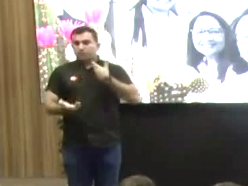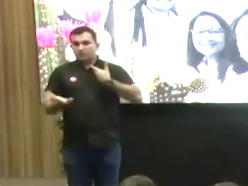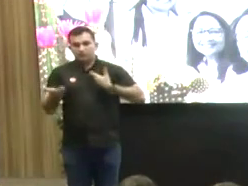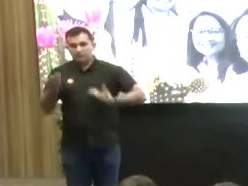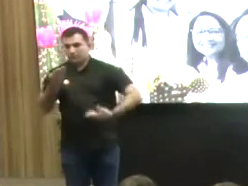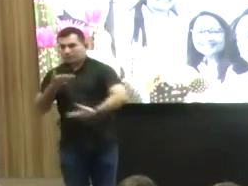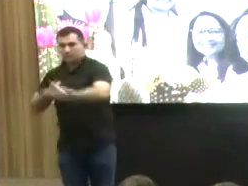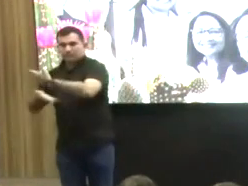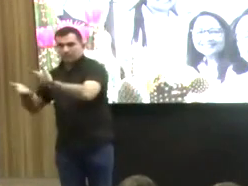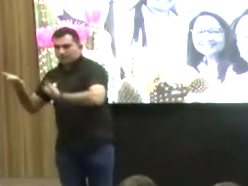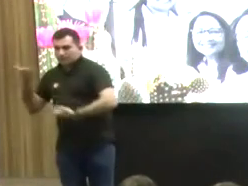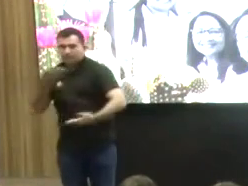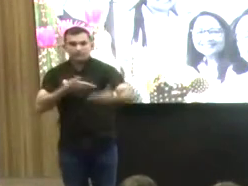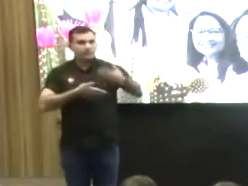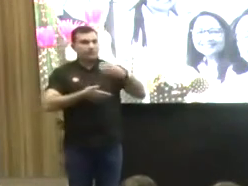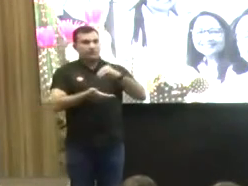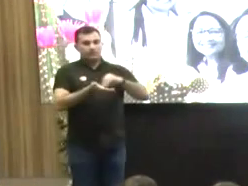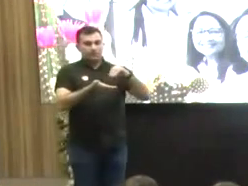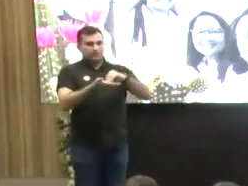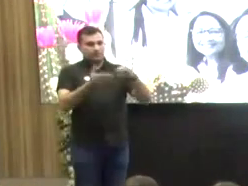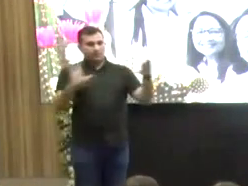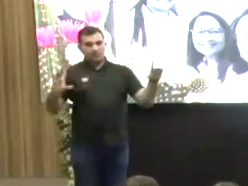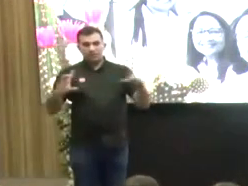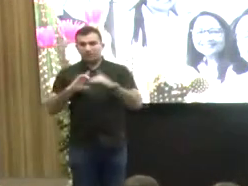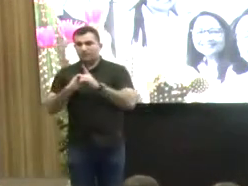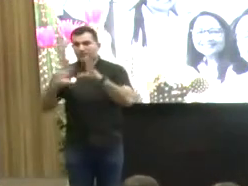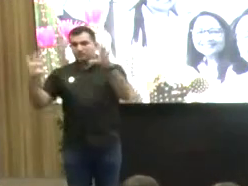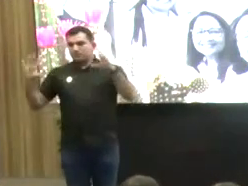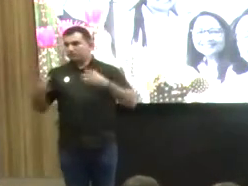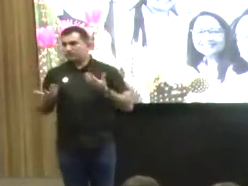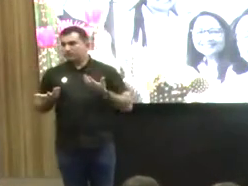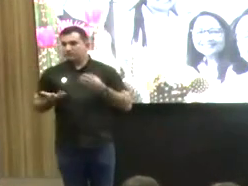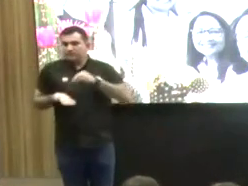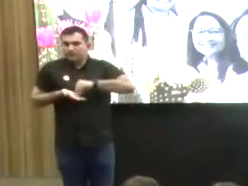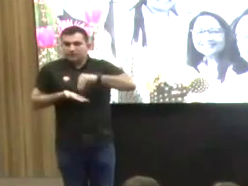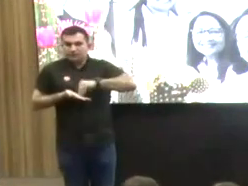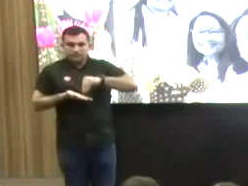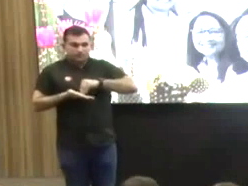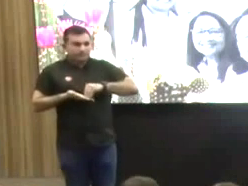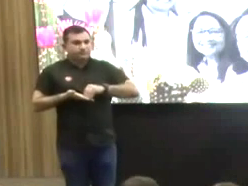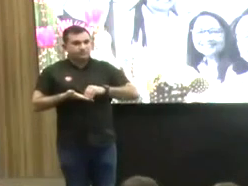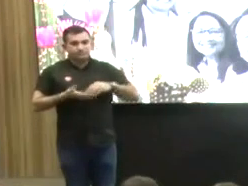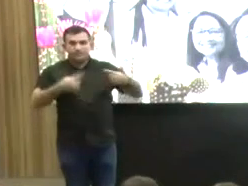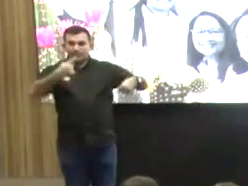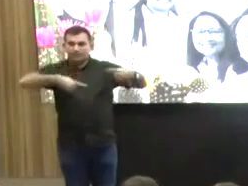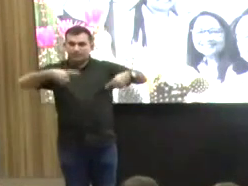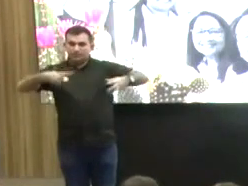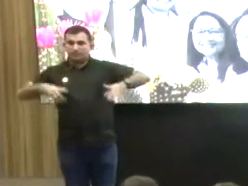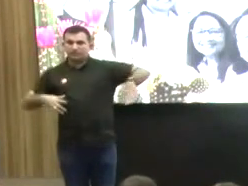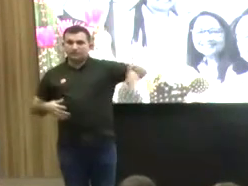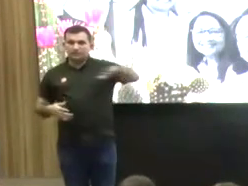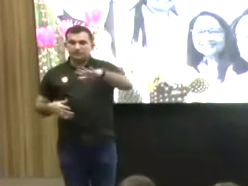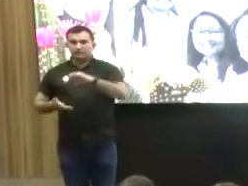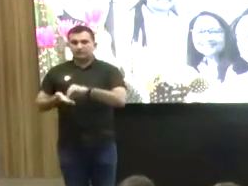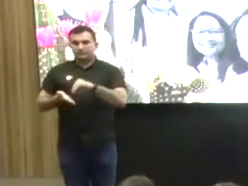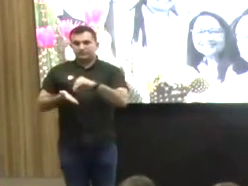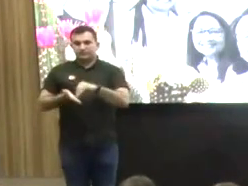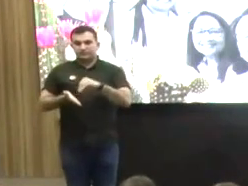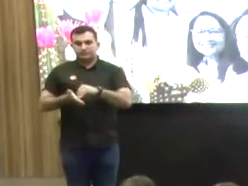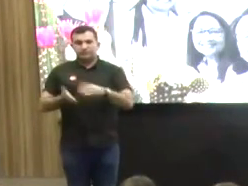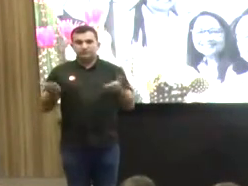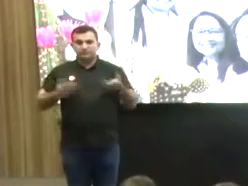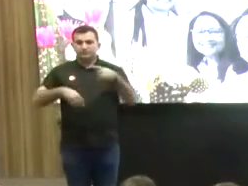participação na elaboração das políticas públicas. Então, eu acho que é um momento de repor